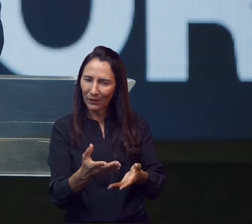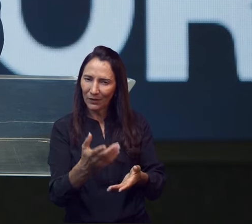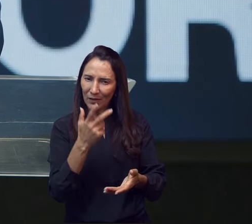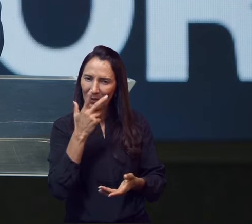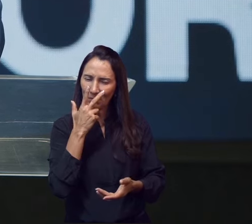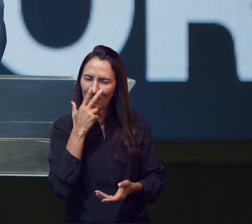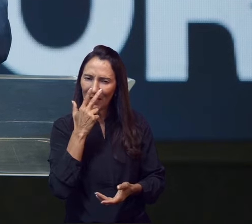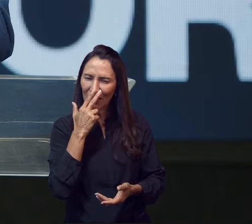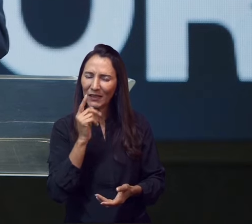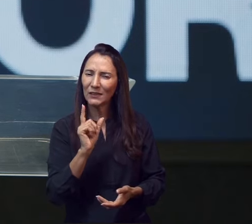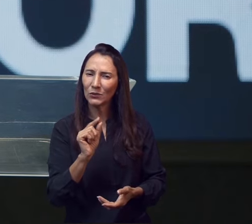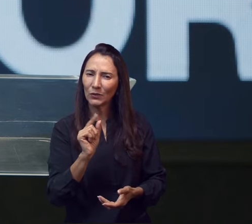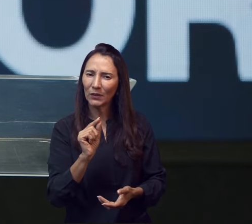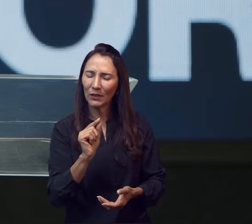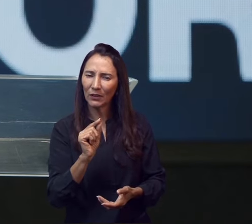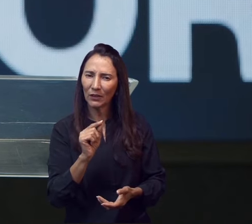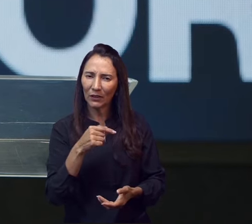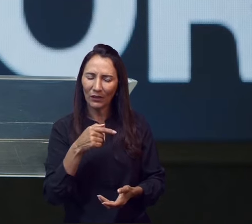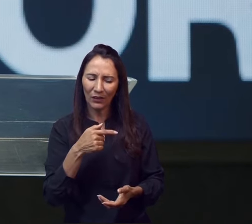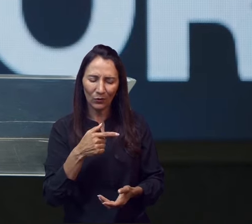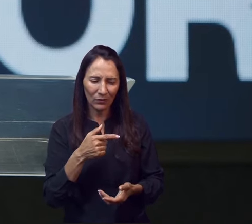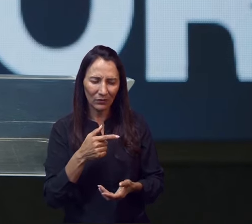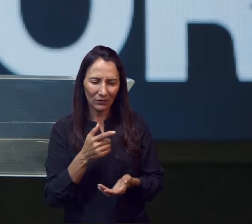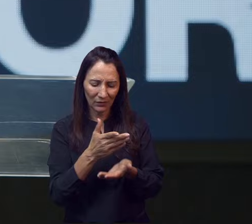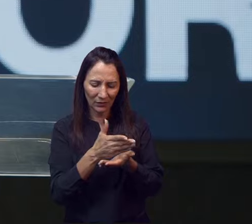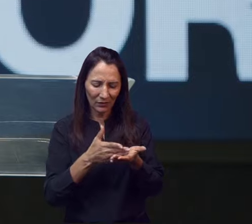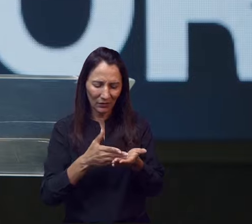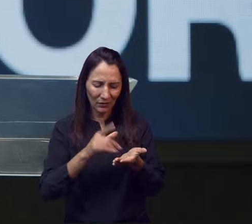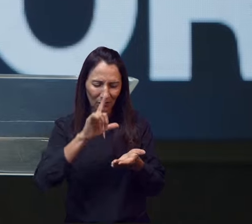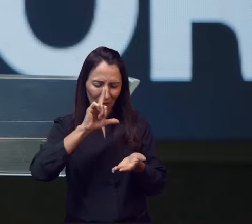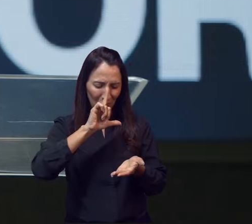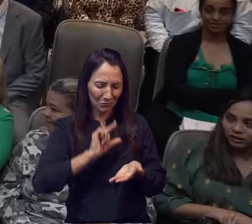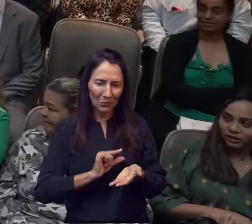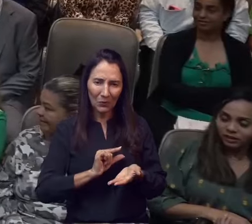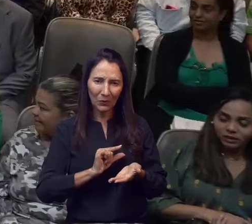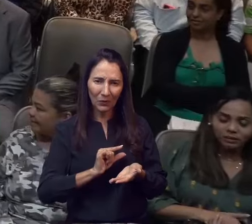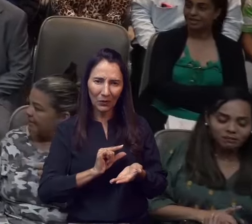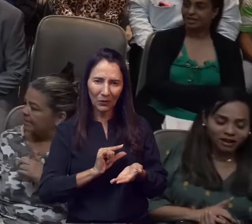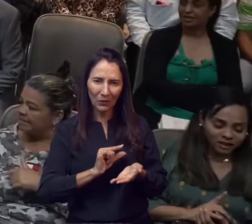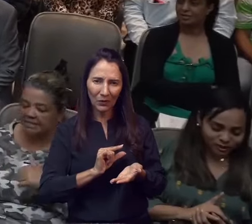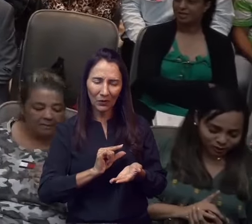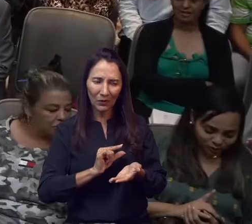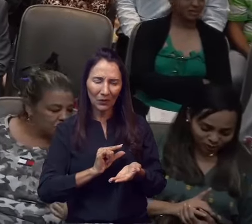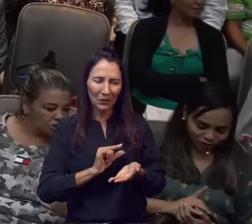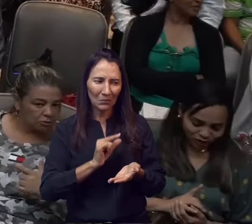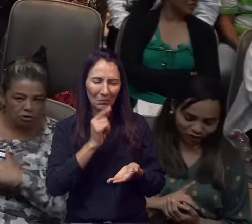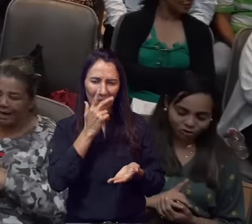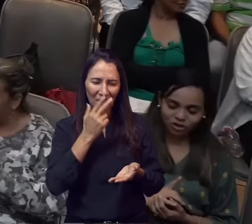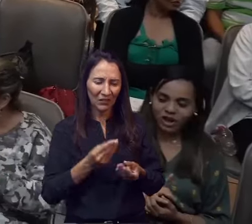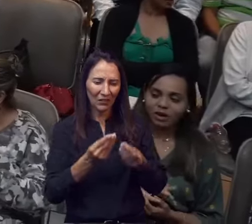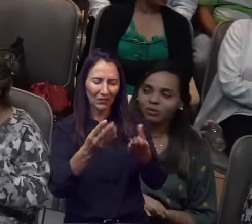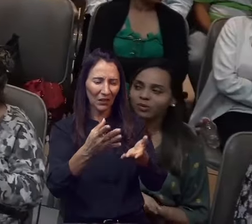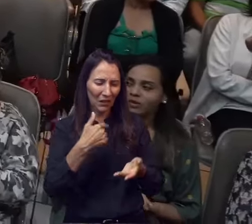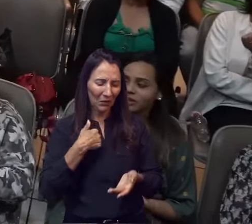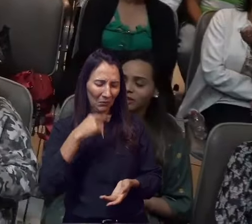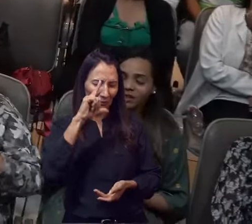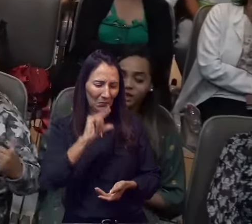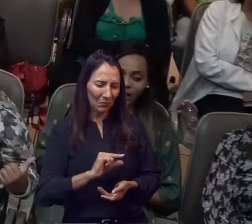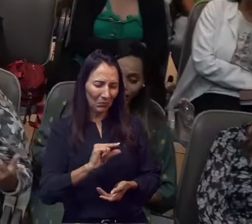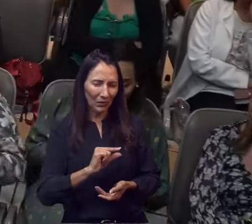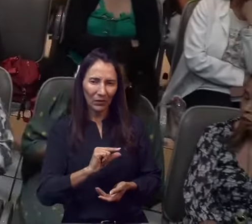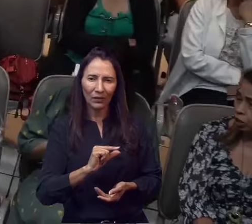sua vida E você vai ficar sem fala mas isso é mentira do diabo diga é mentira